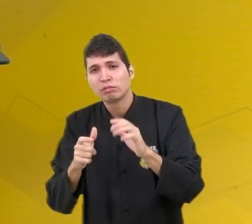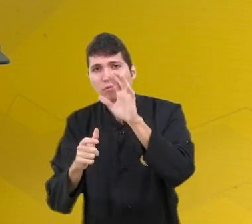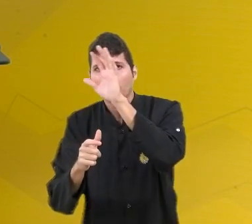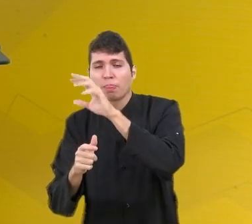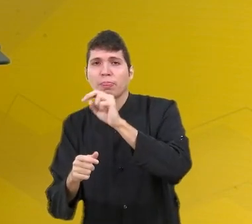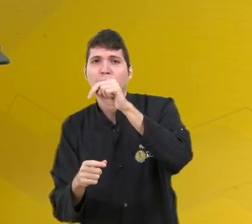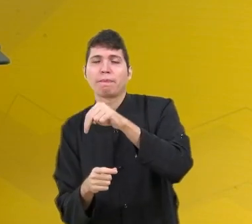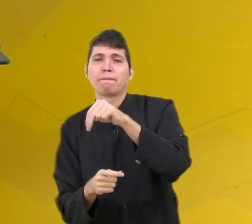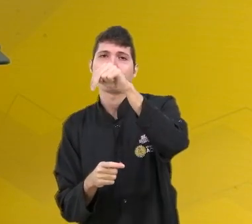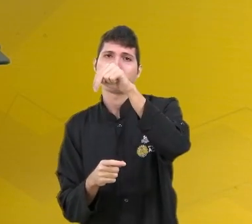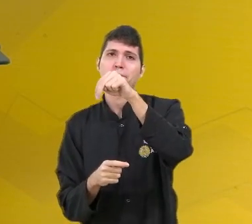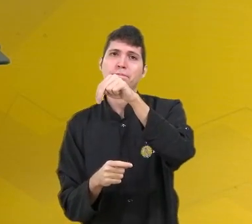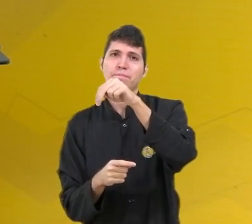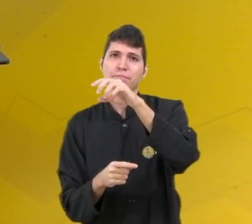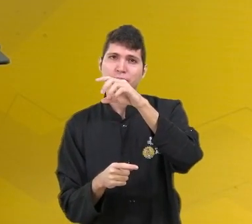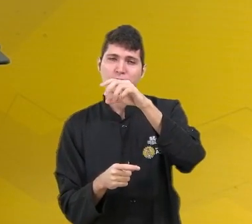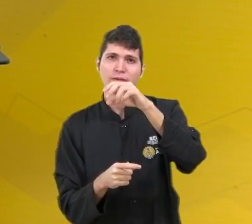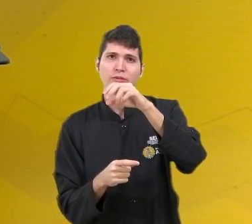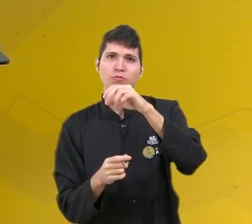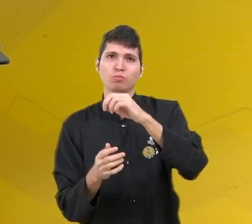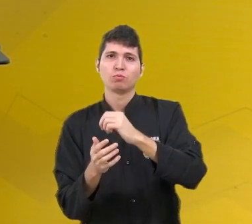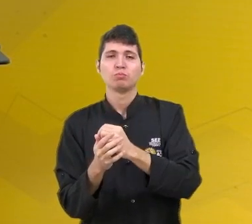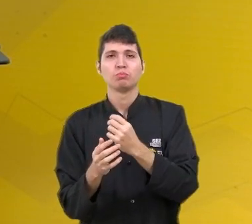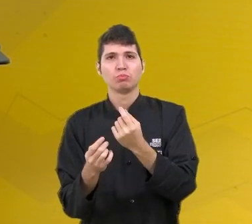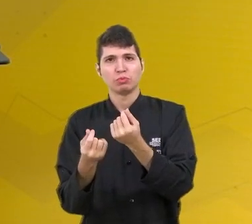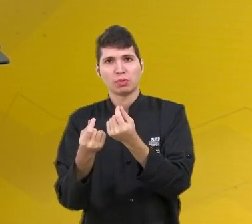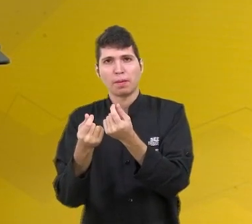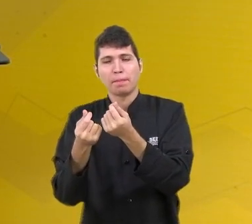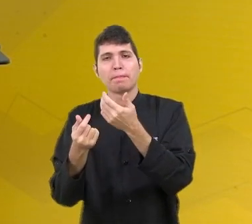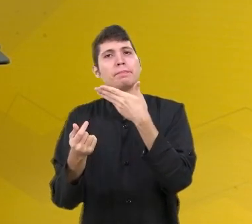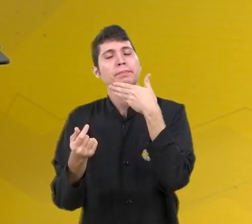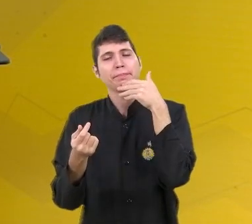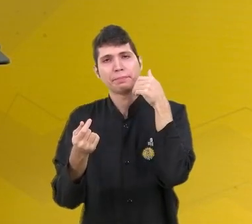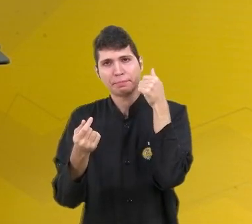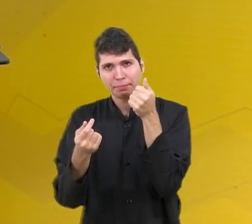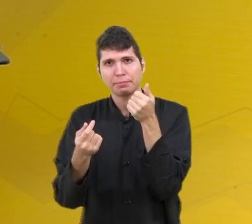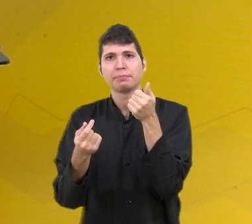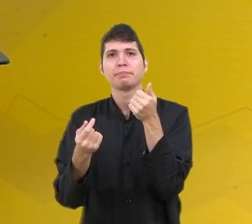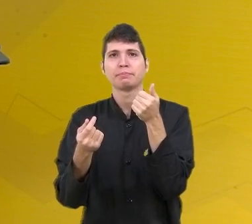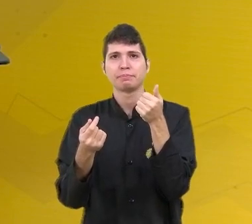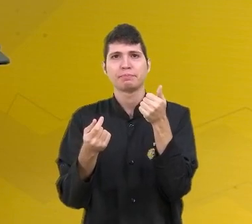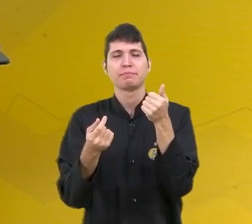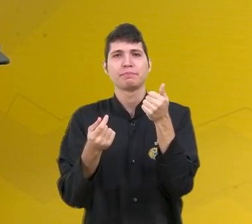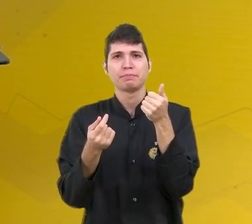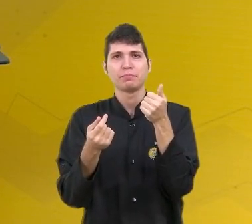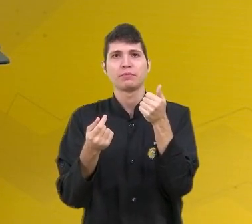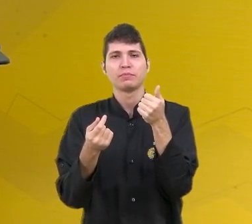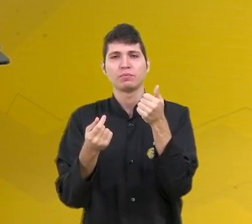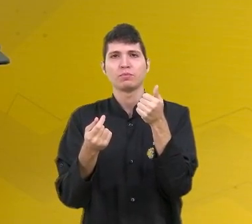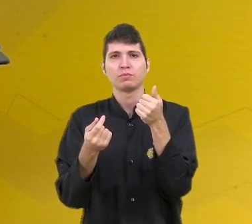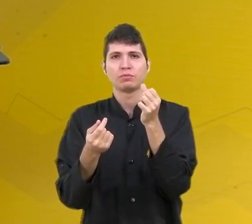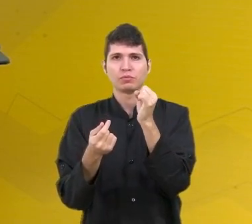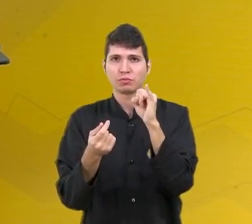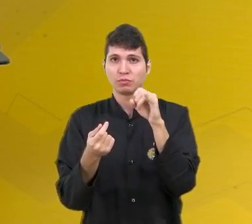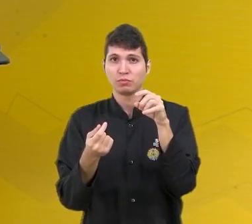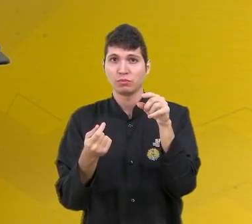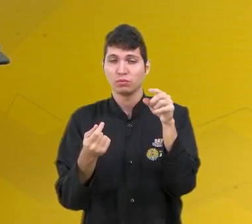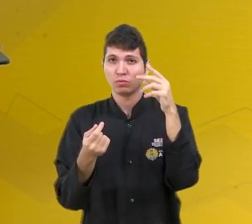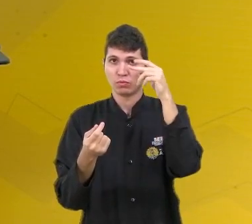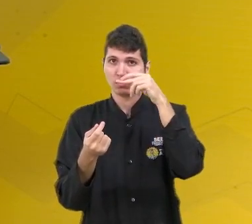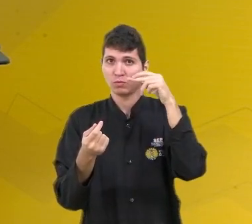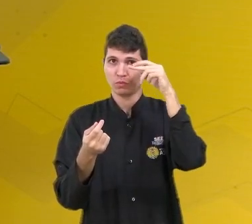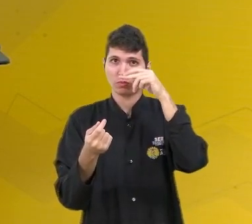que é possível ter um outro contraste econômico e um outro contraste aí natural também. Se você observar, o litoral do